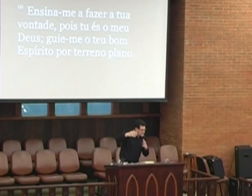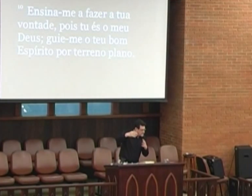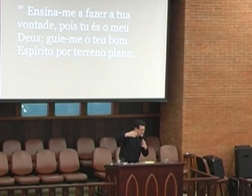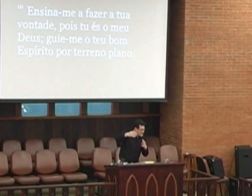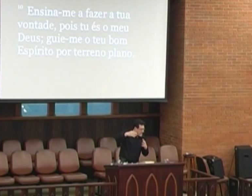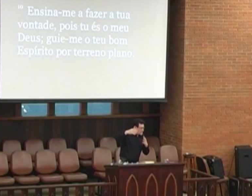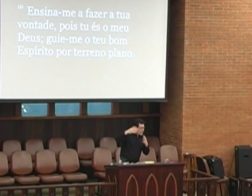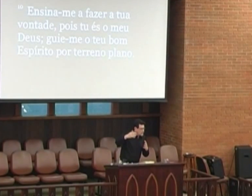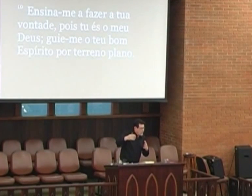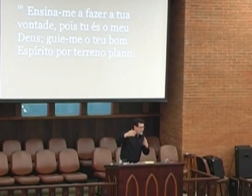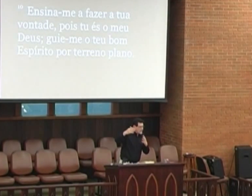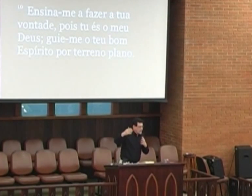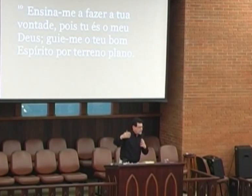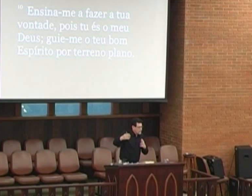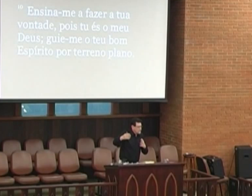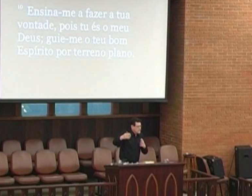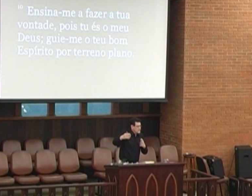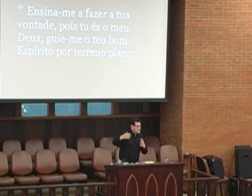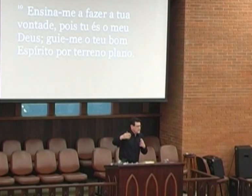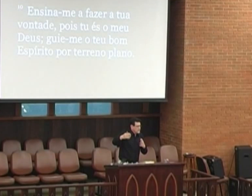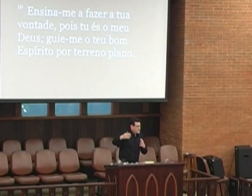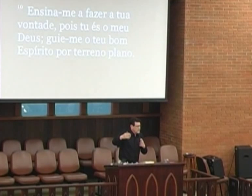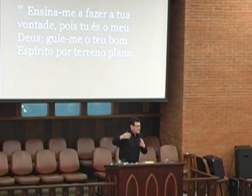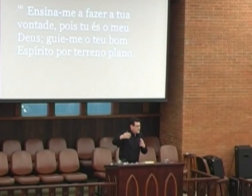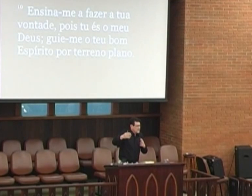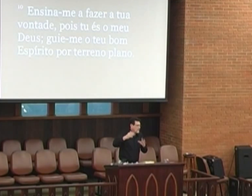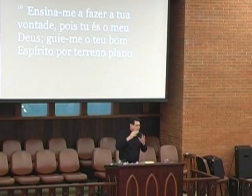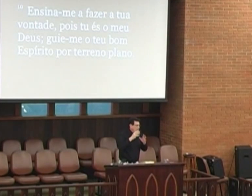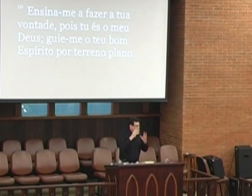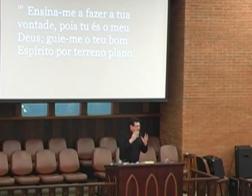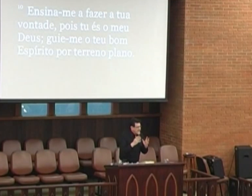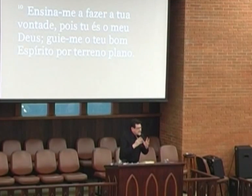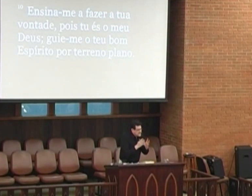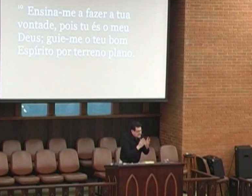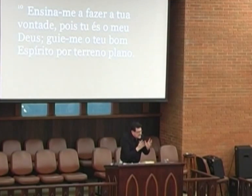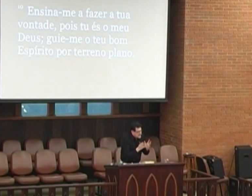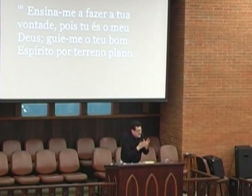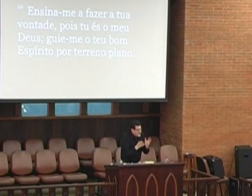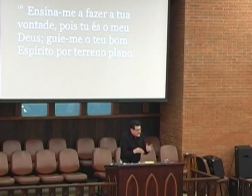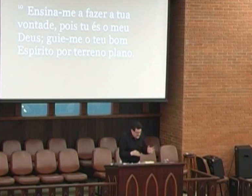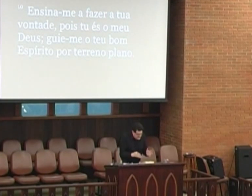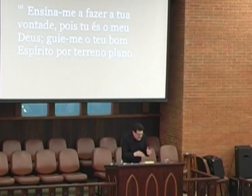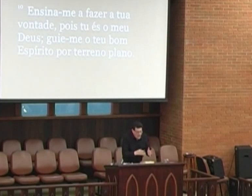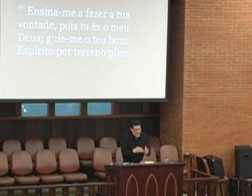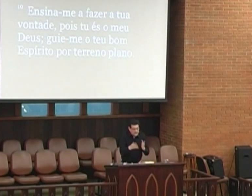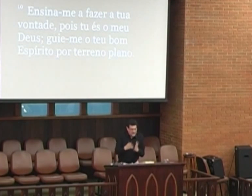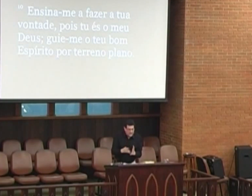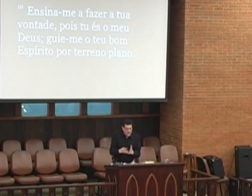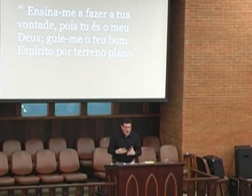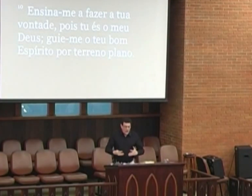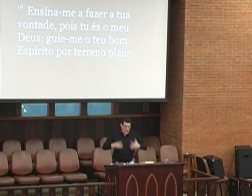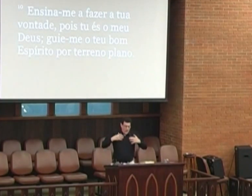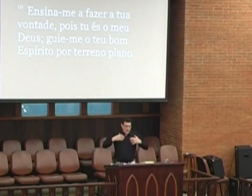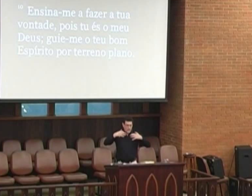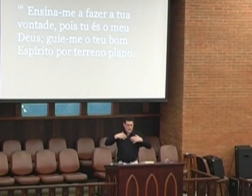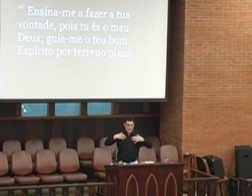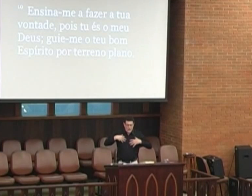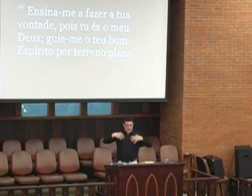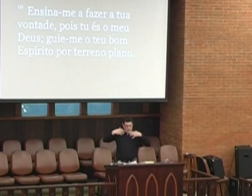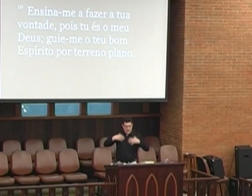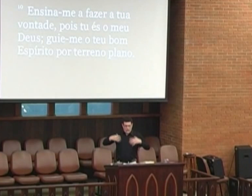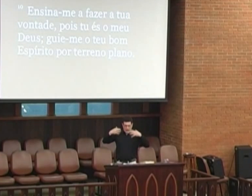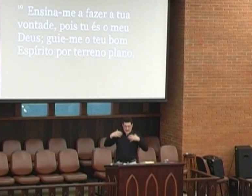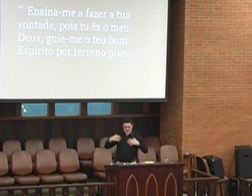agora? É tudo ou não é tudo? Não, espera aí, isso é compatível